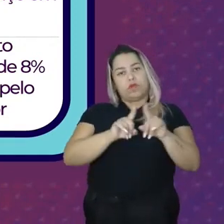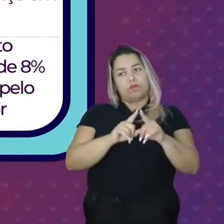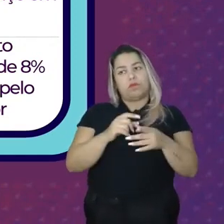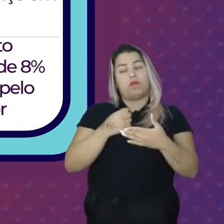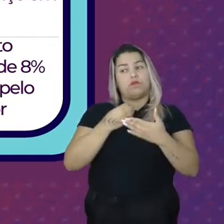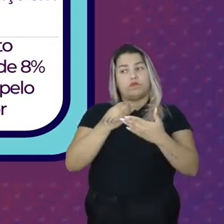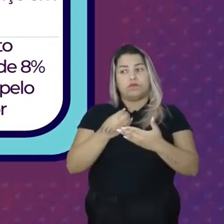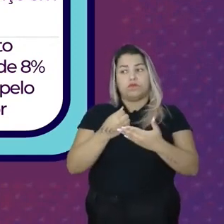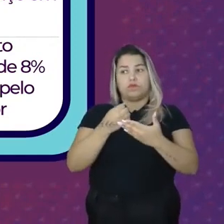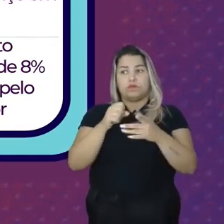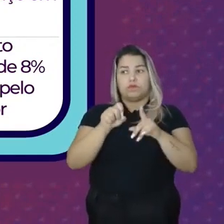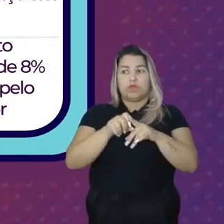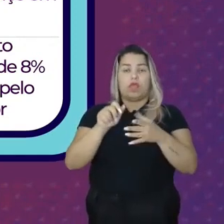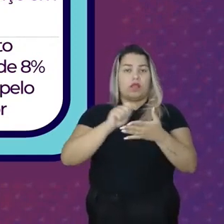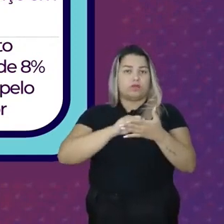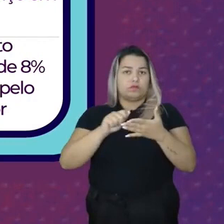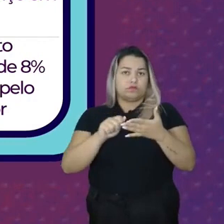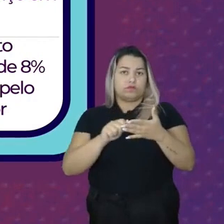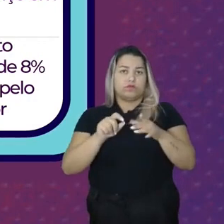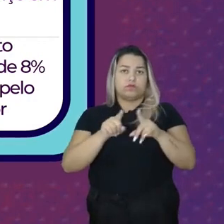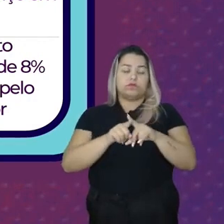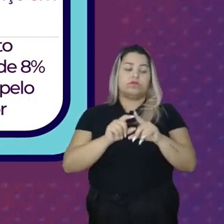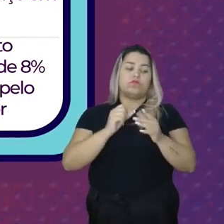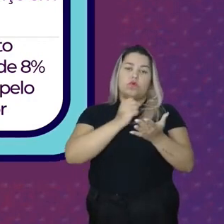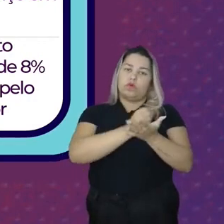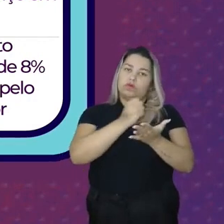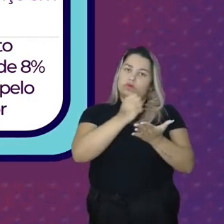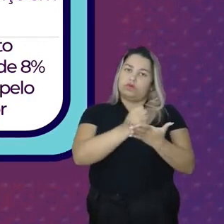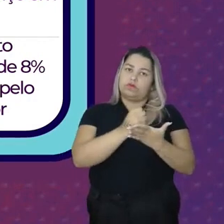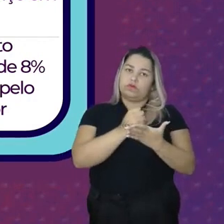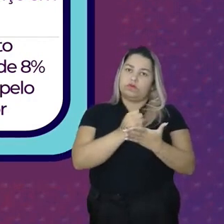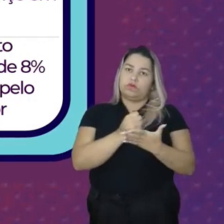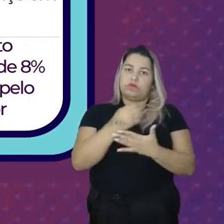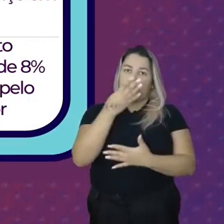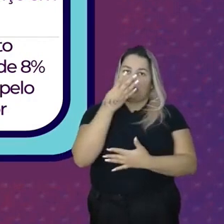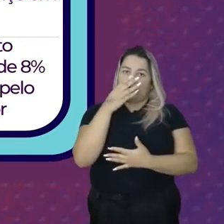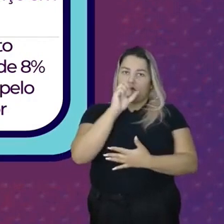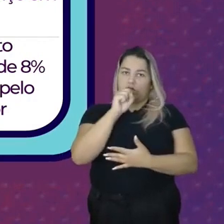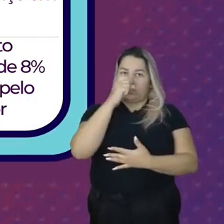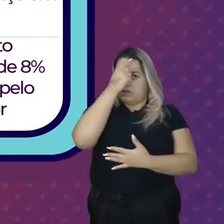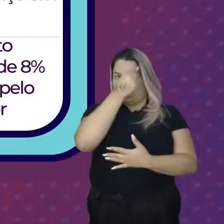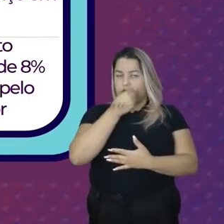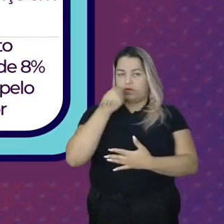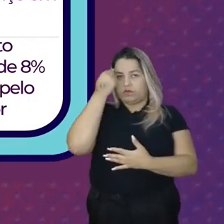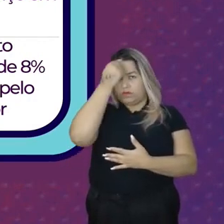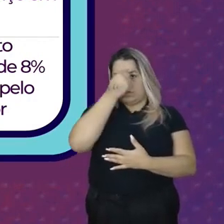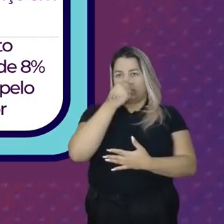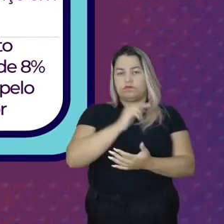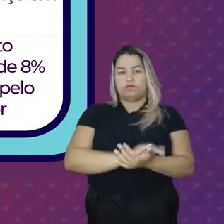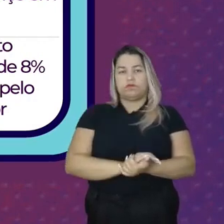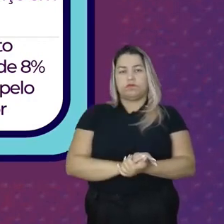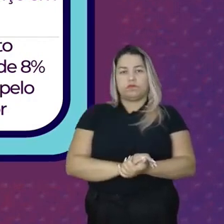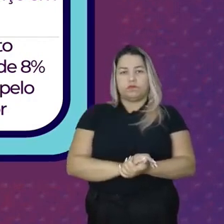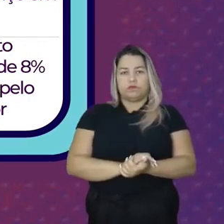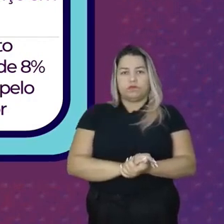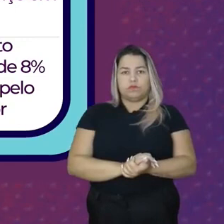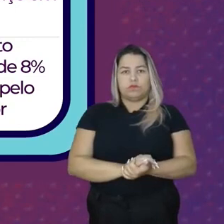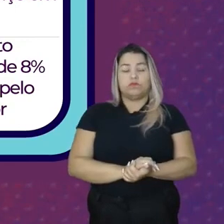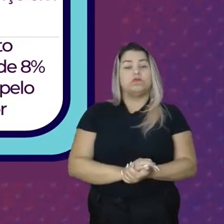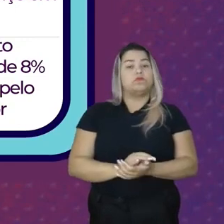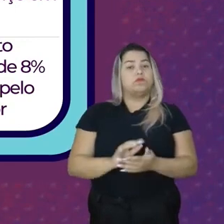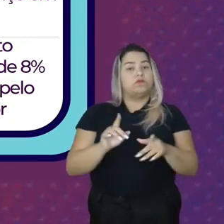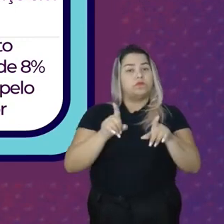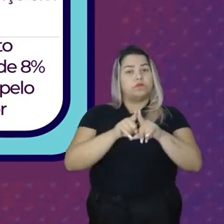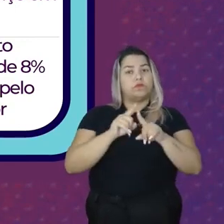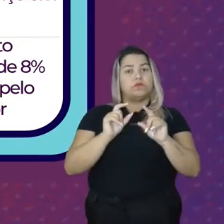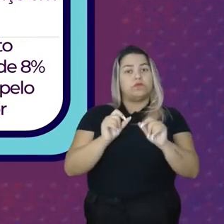empregador anotar na carteira de trabalho a contratação, que é de 48 horas a contar da admissão,